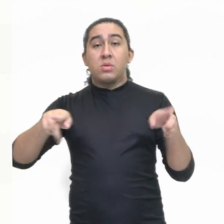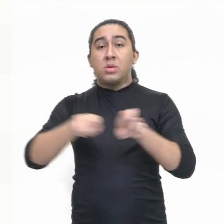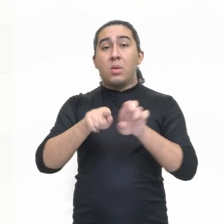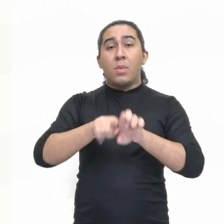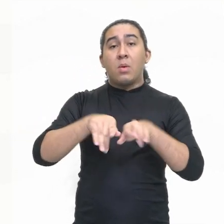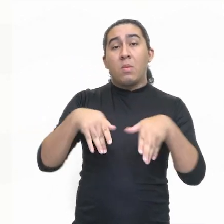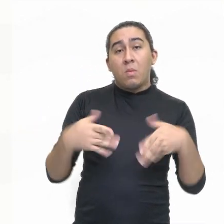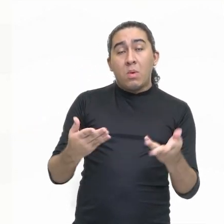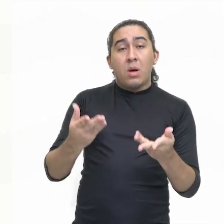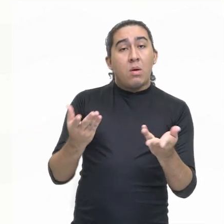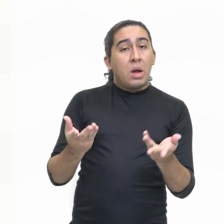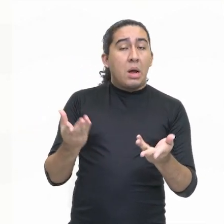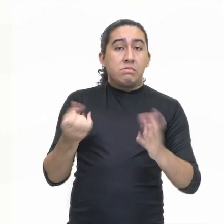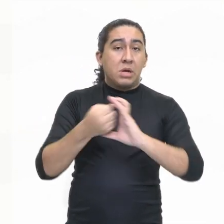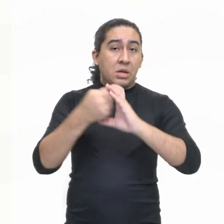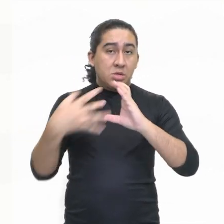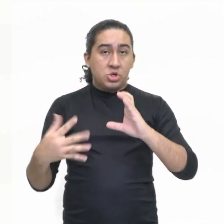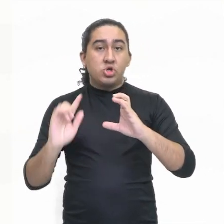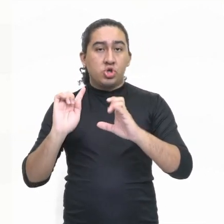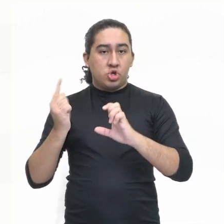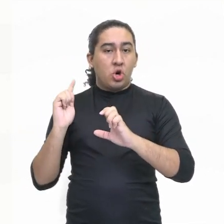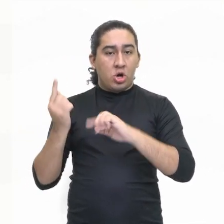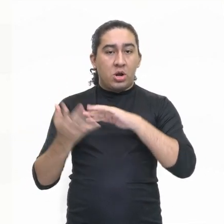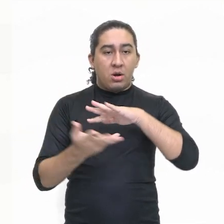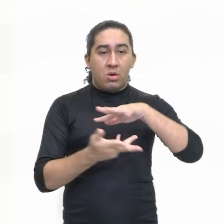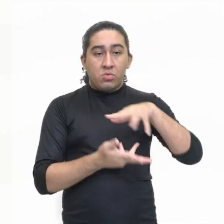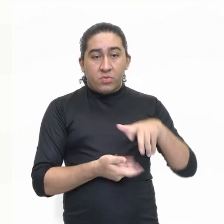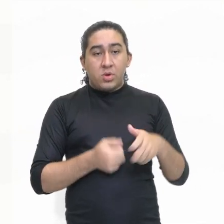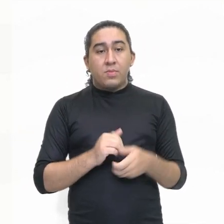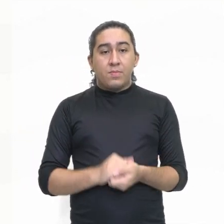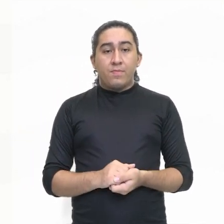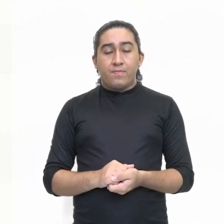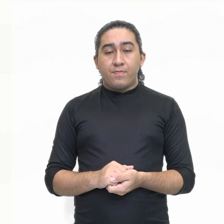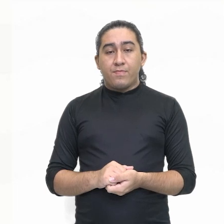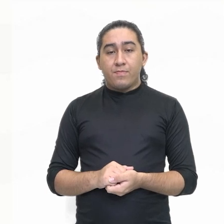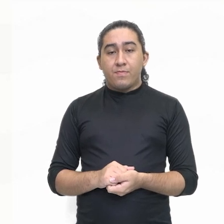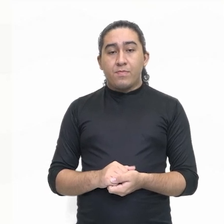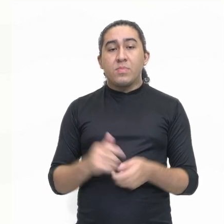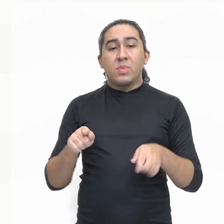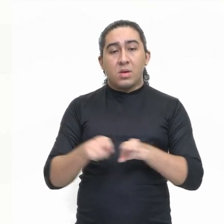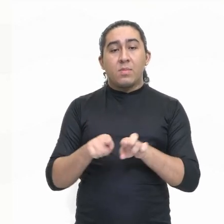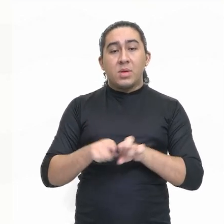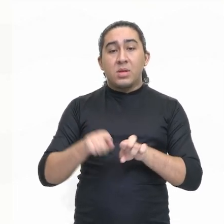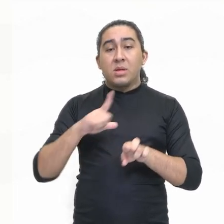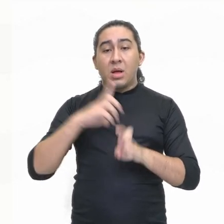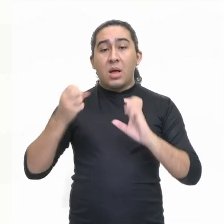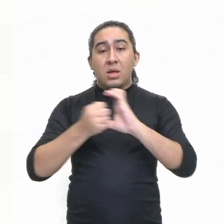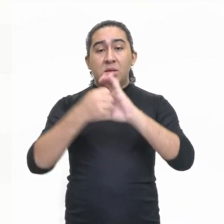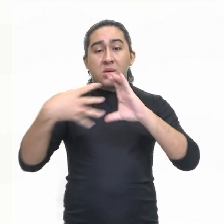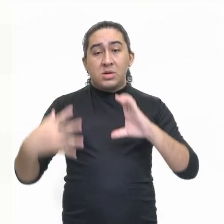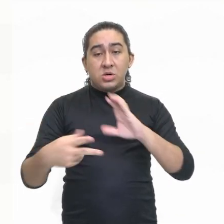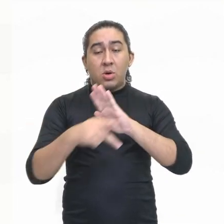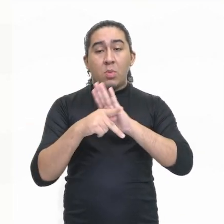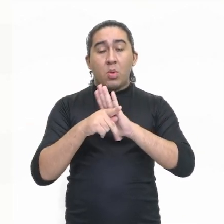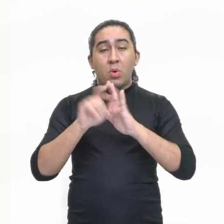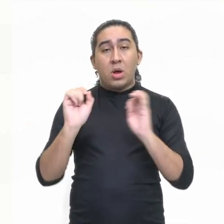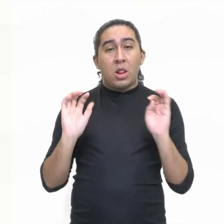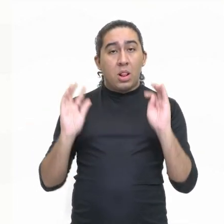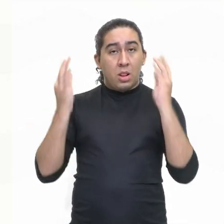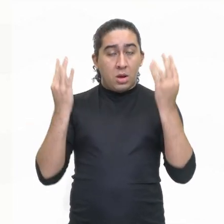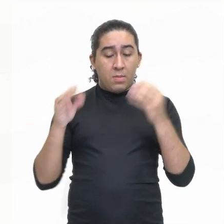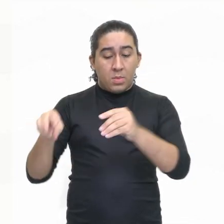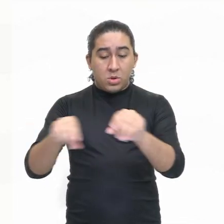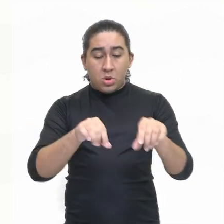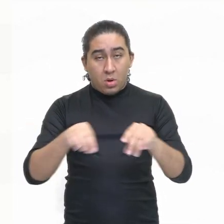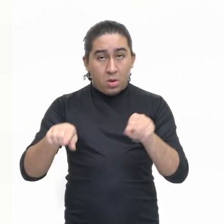dessa unidade geográfica. Eles também partilham aspectos físicos como clima, solo